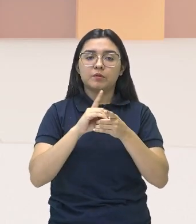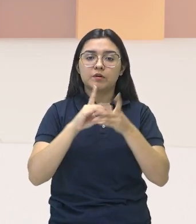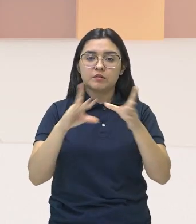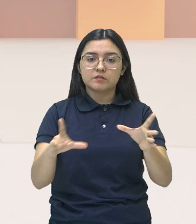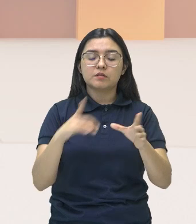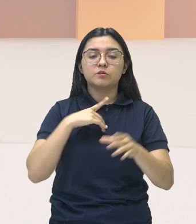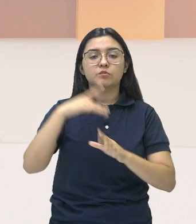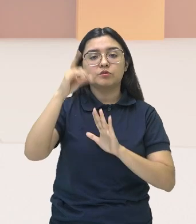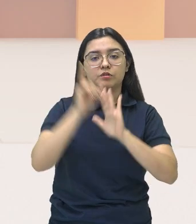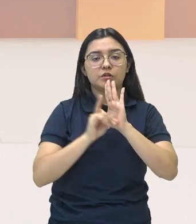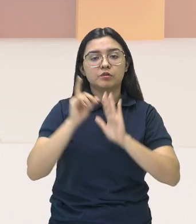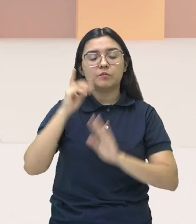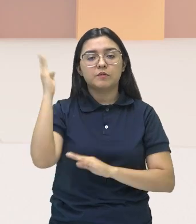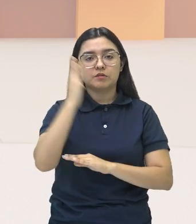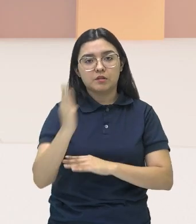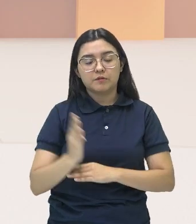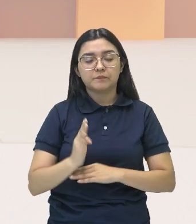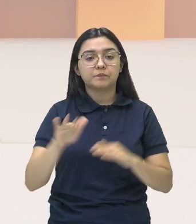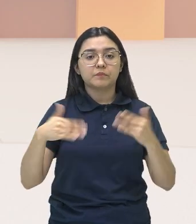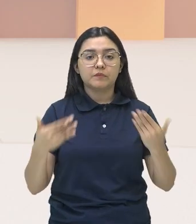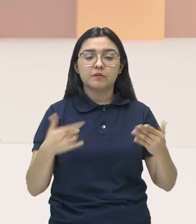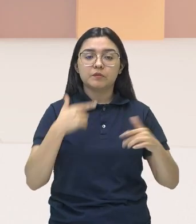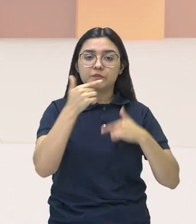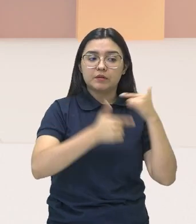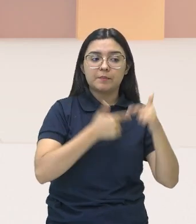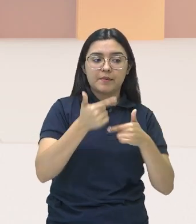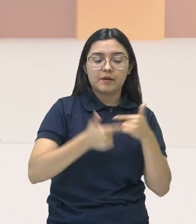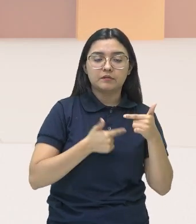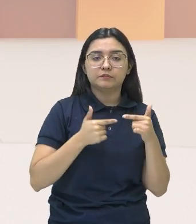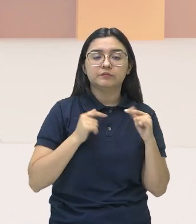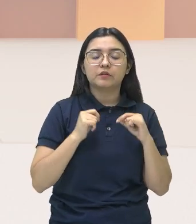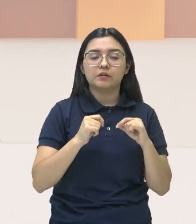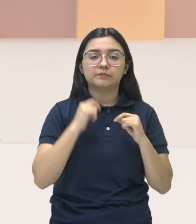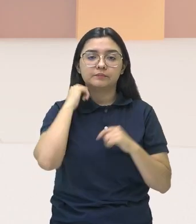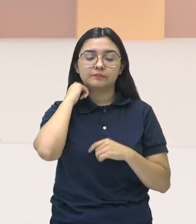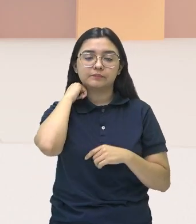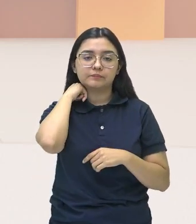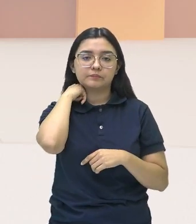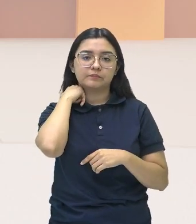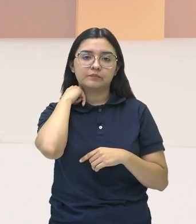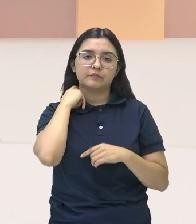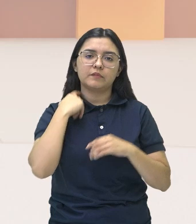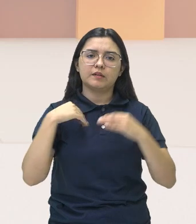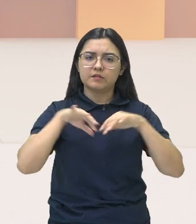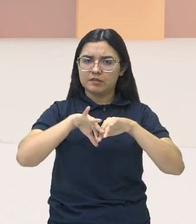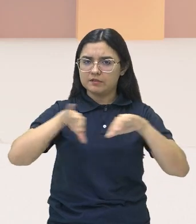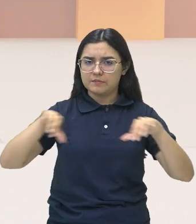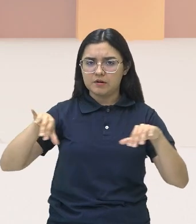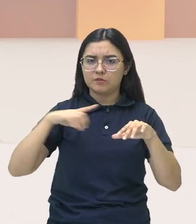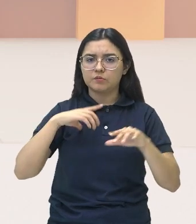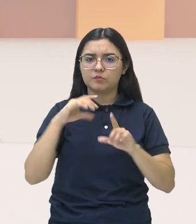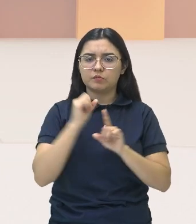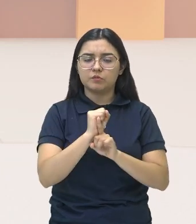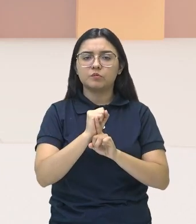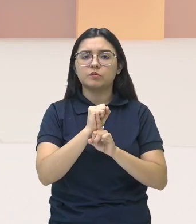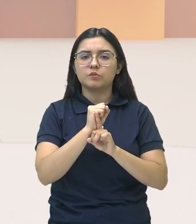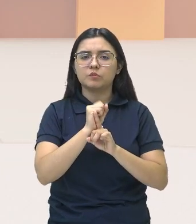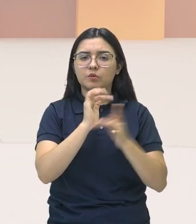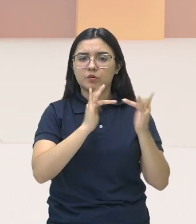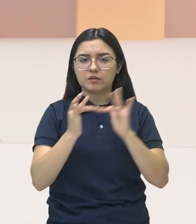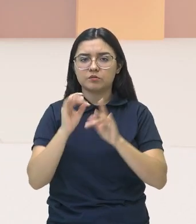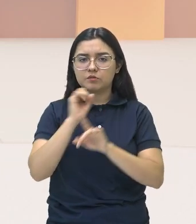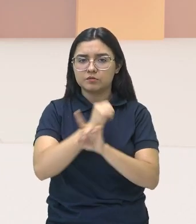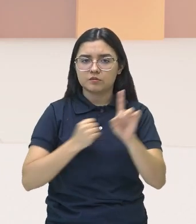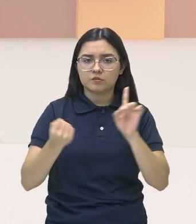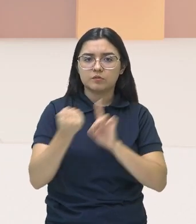brasileiro. Então o trabalho ele não está isolado do contexto social,